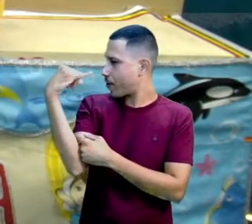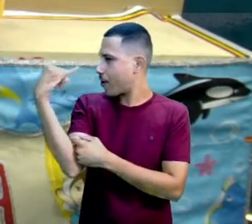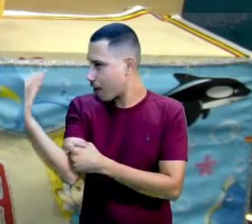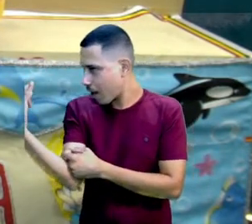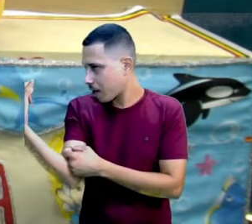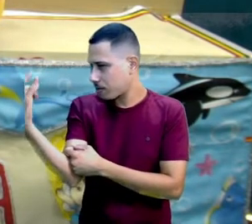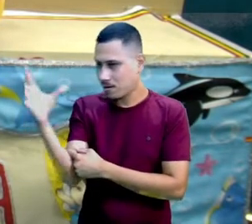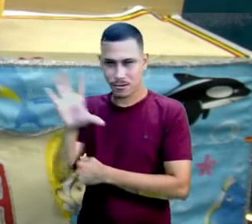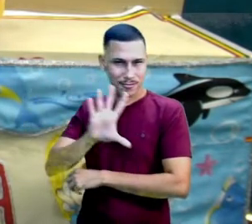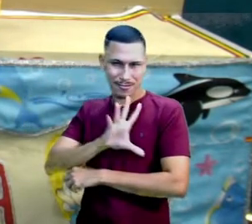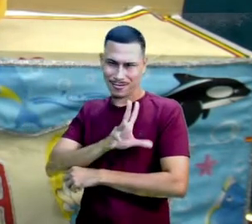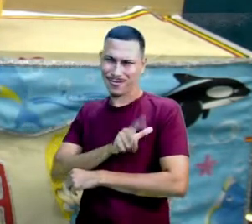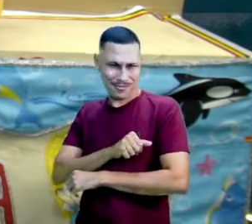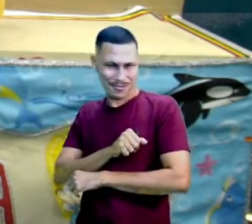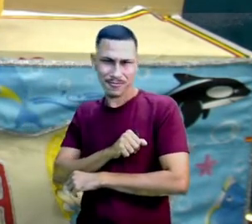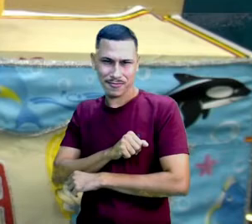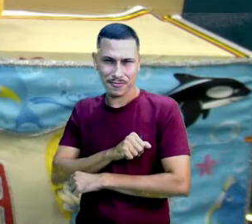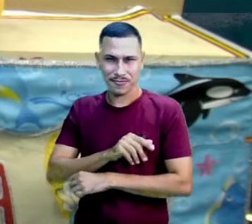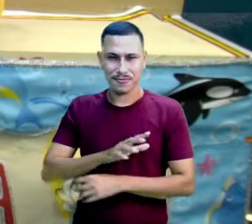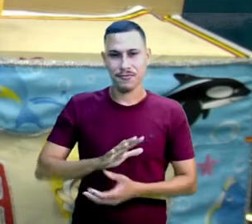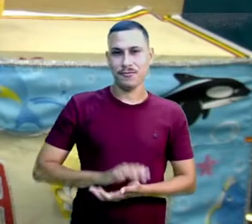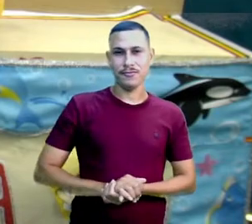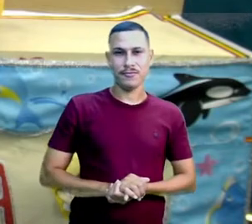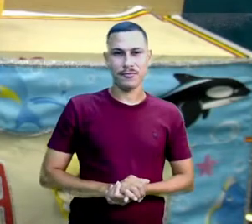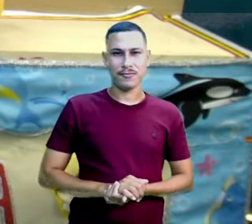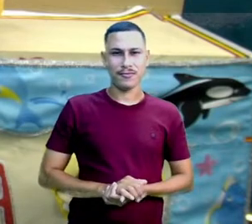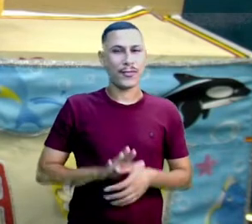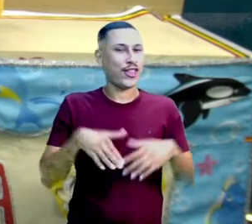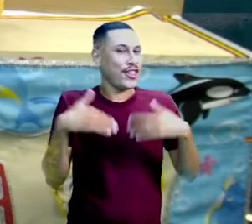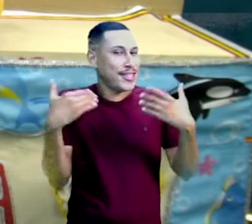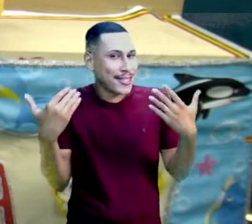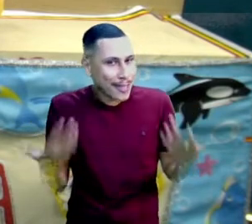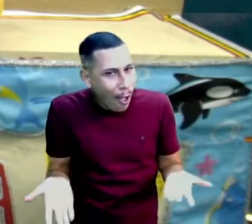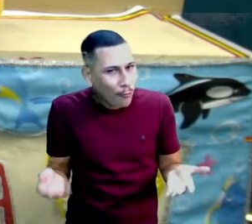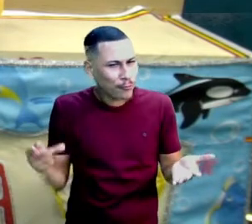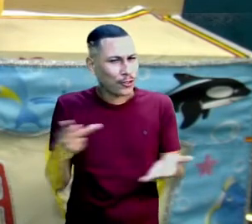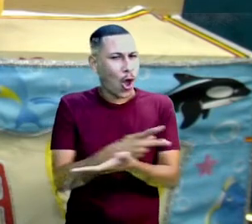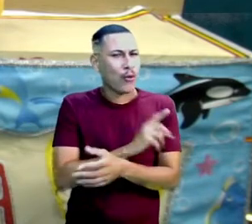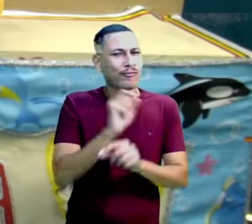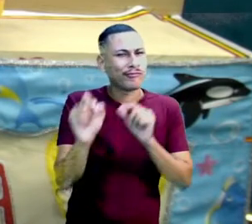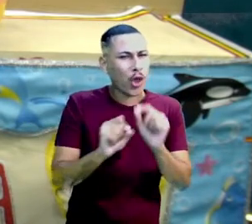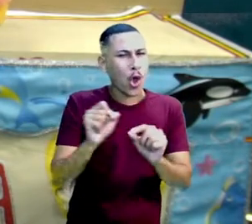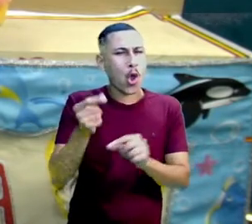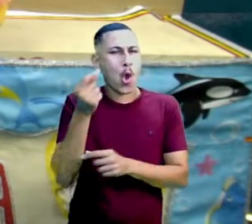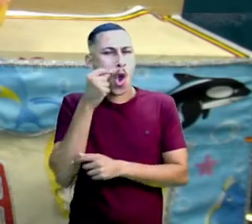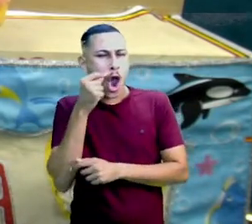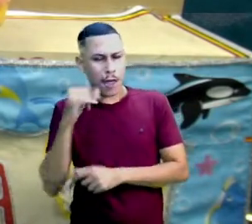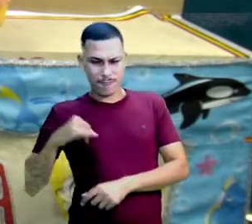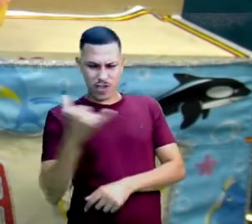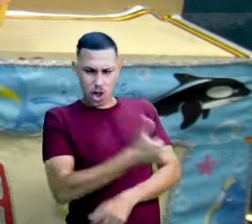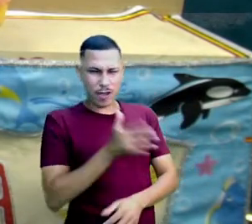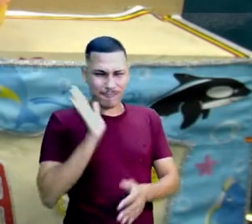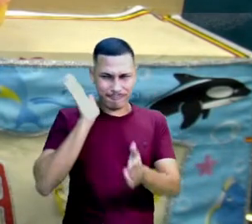Foi amor à primeira vista. Então, o rato aproveitou e,